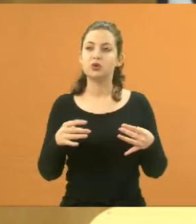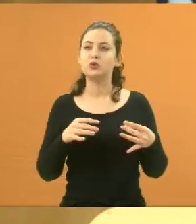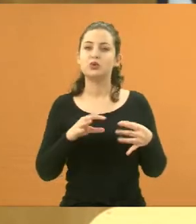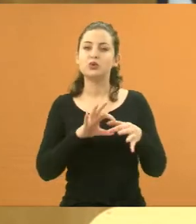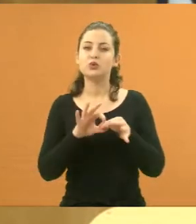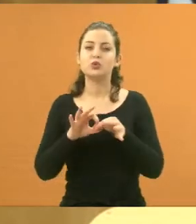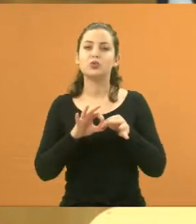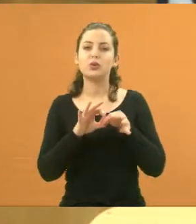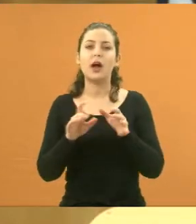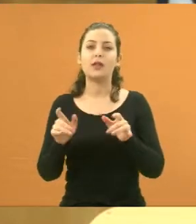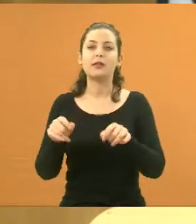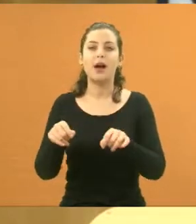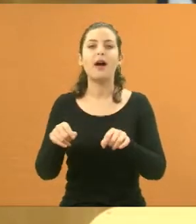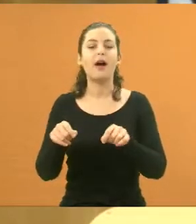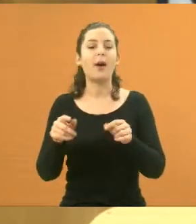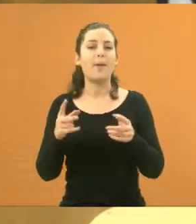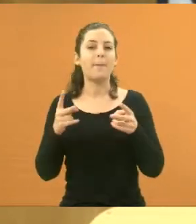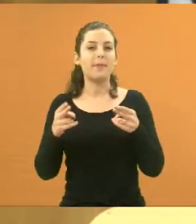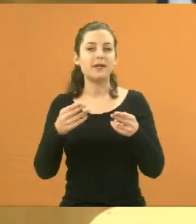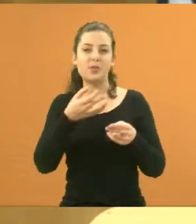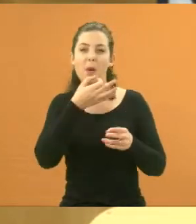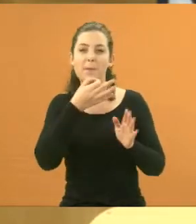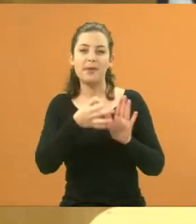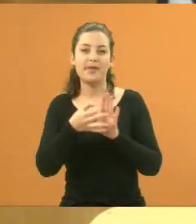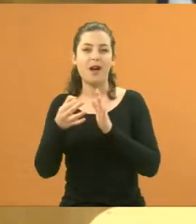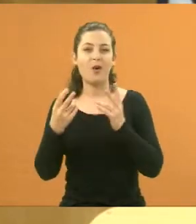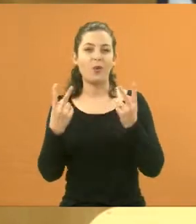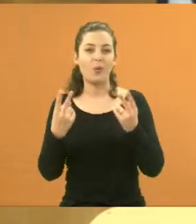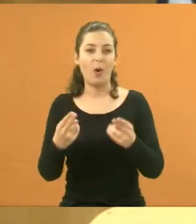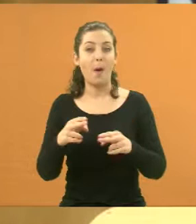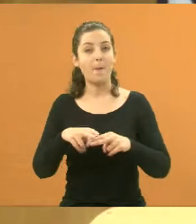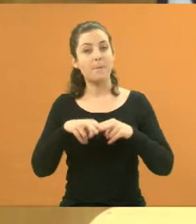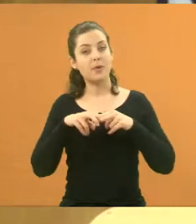teriam chegado a essa conclusão também, sem dúvida. Por isso que eu